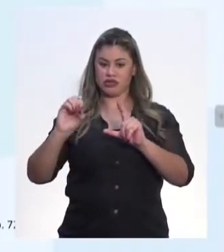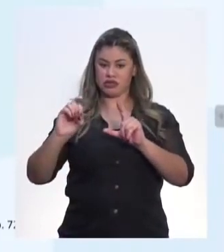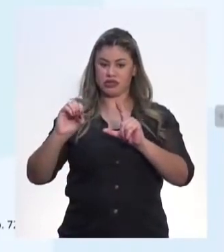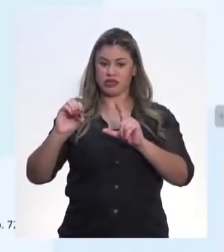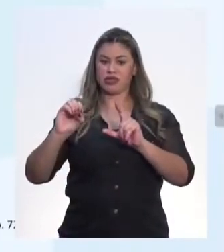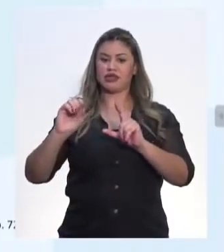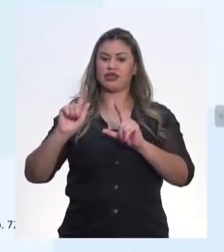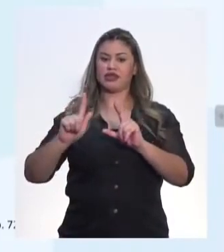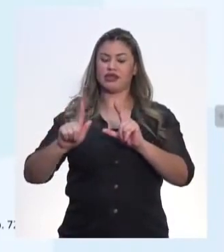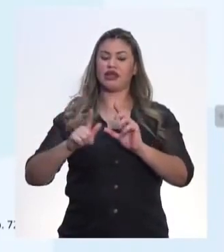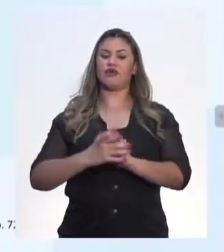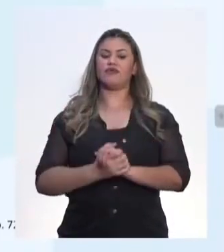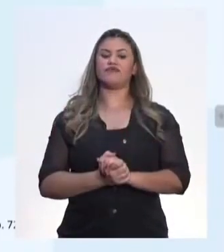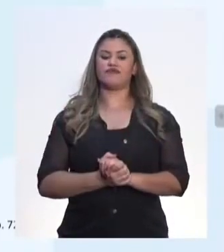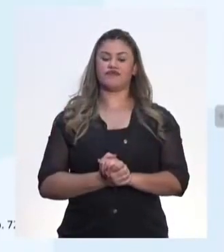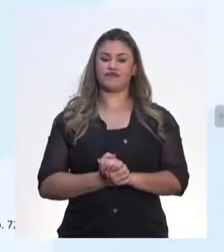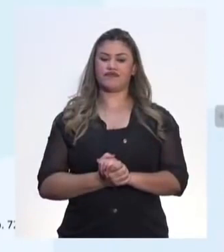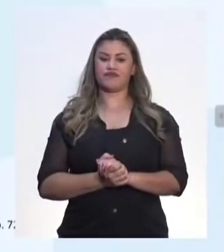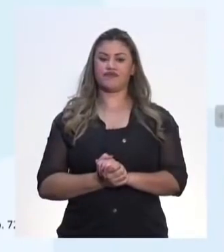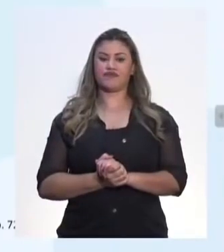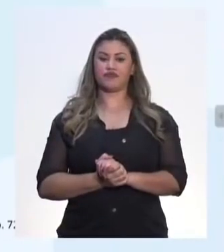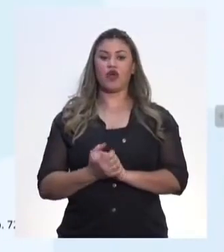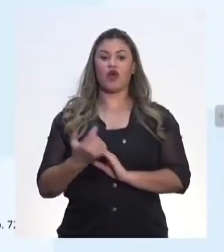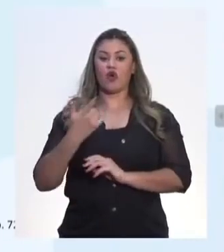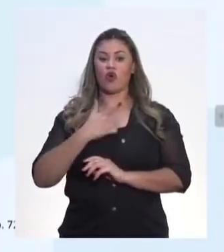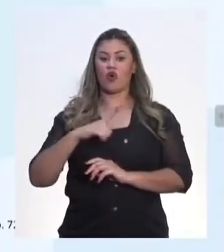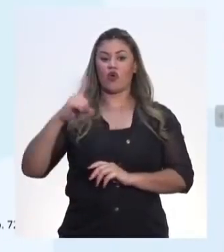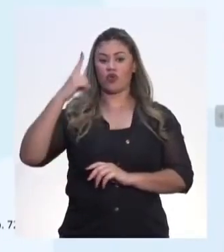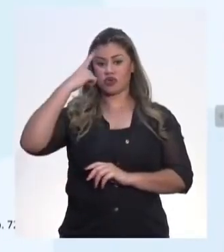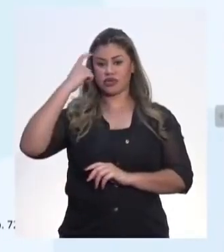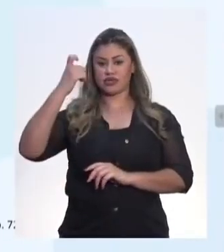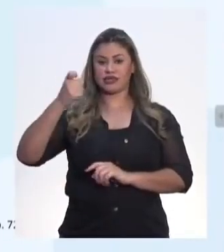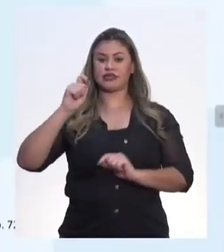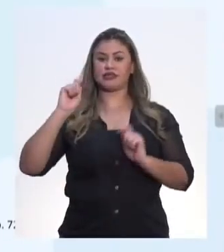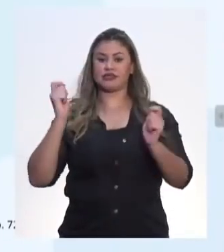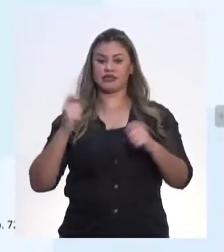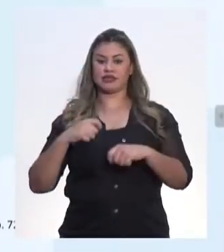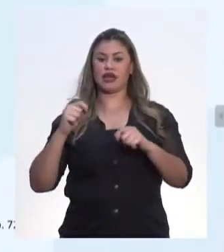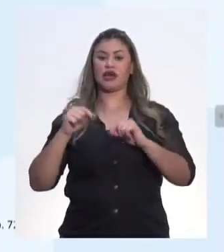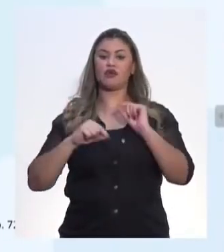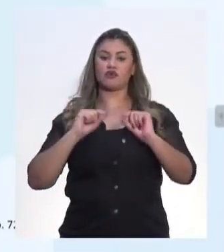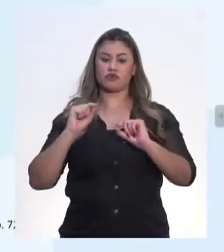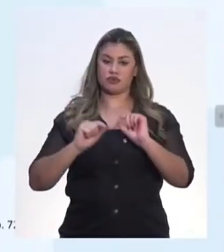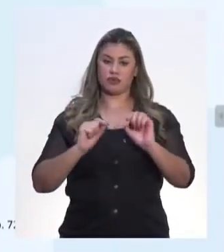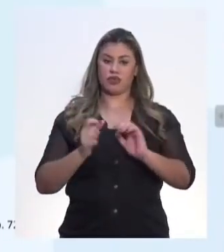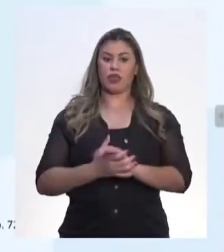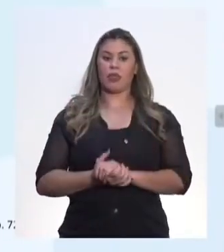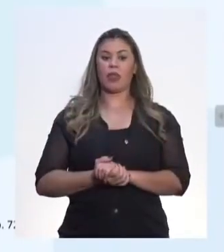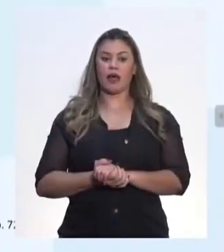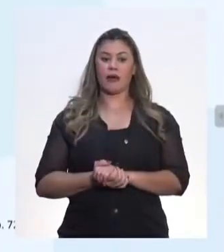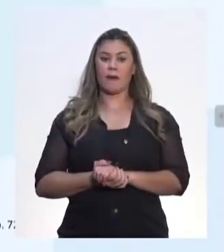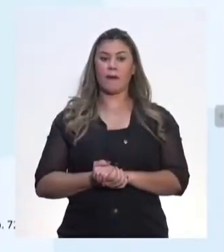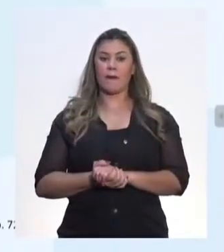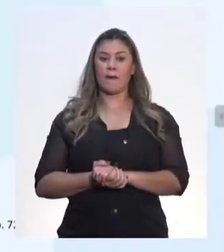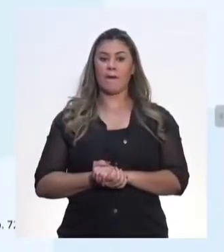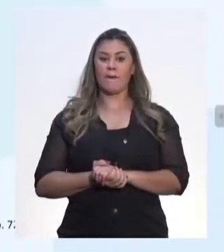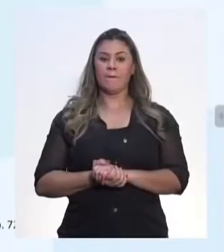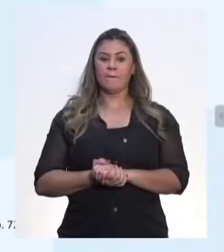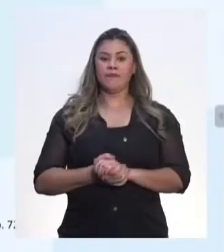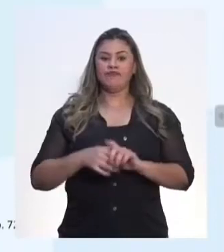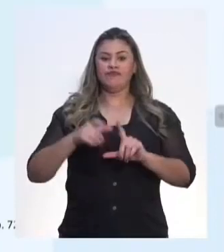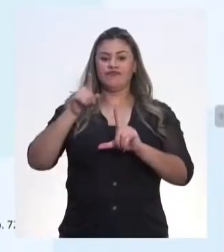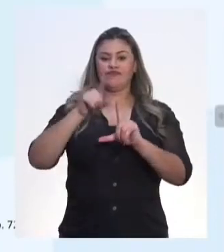graus. Uma outra ideia que eu posso pensar em executar é transportar o ângulo, né?